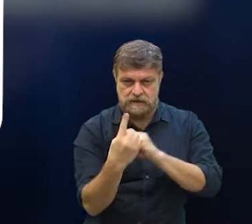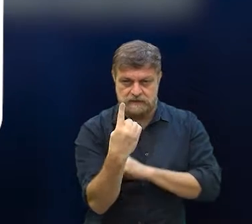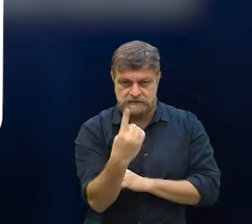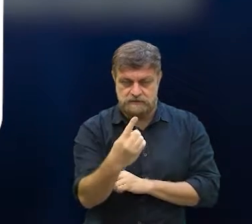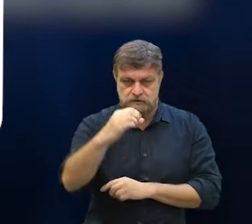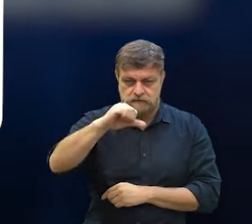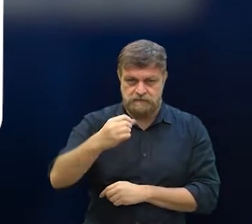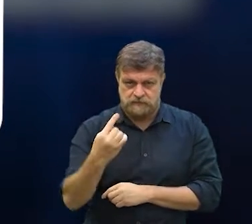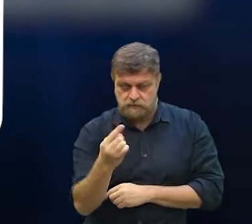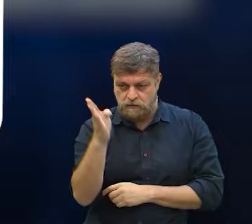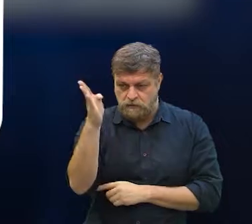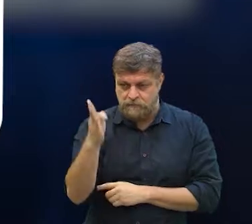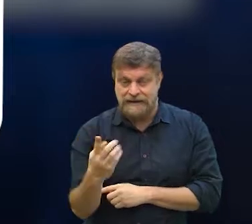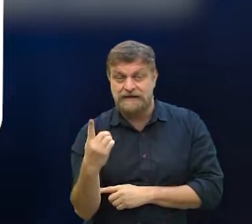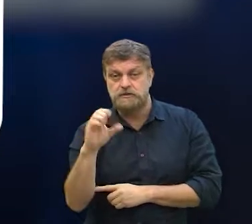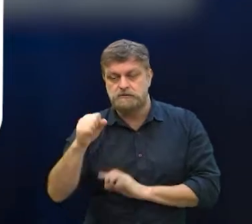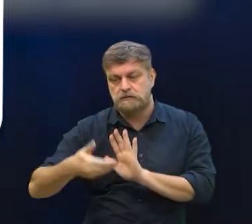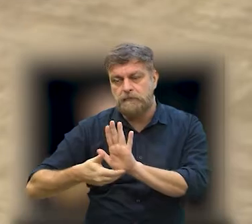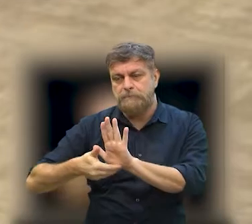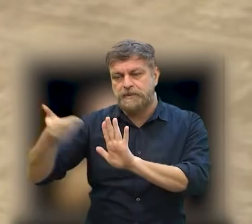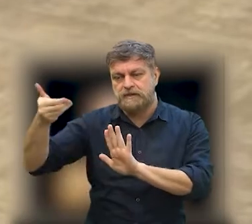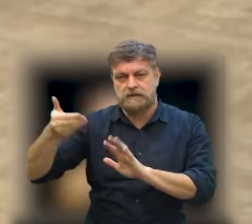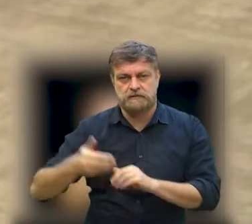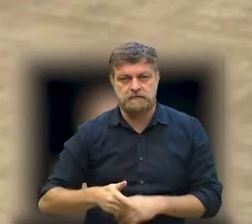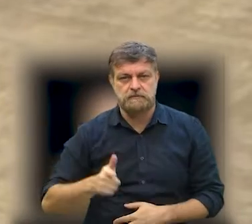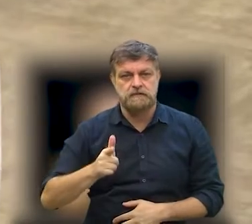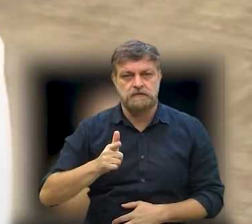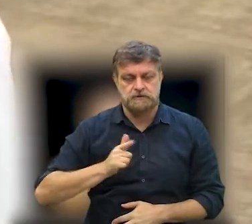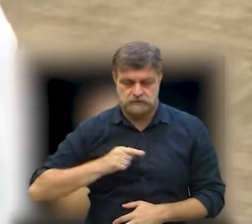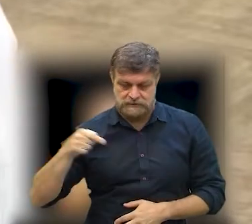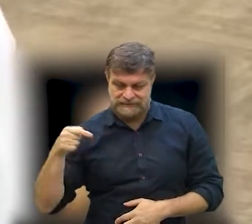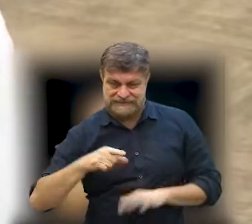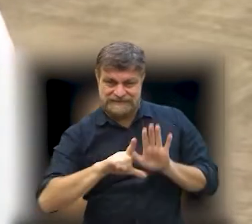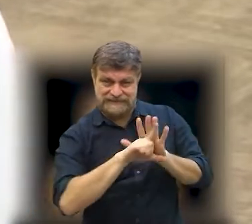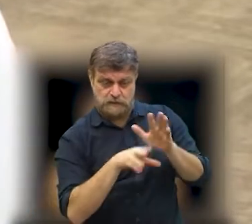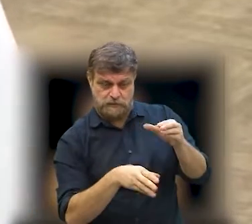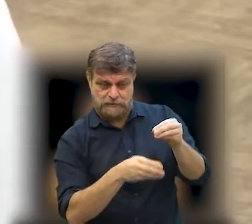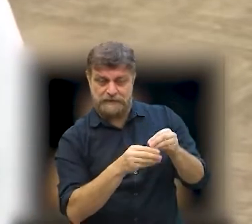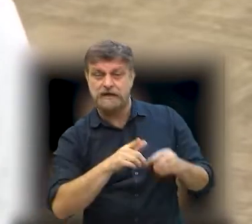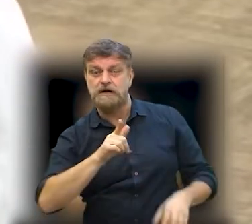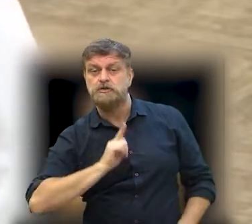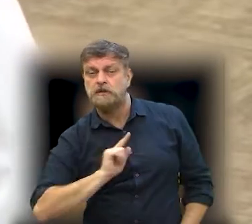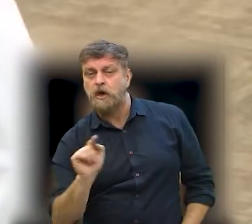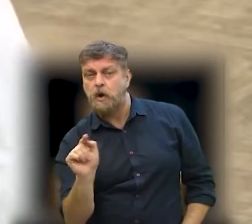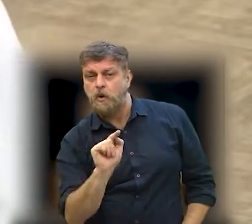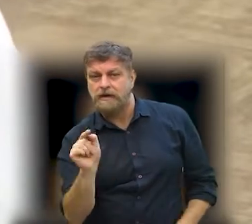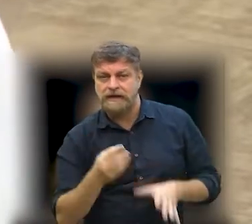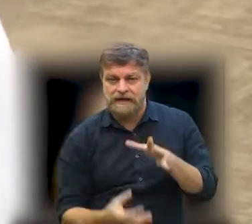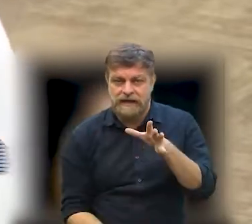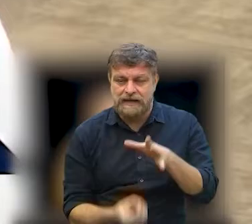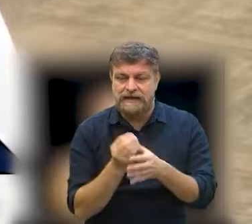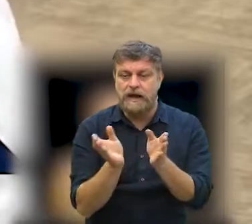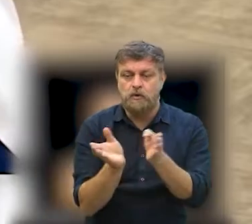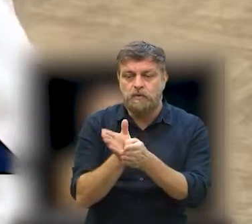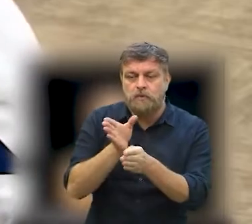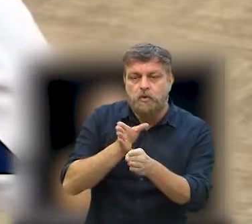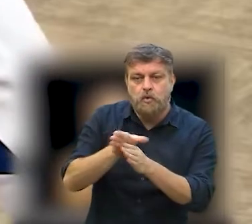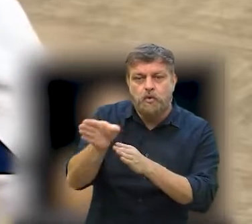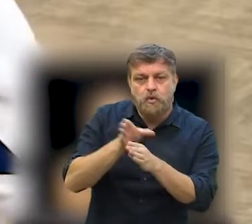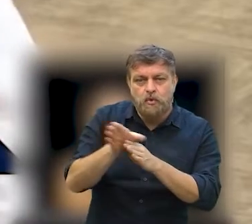Complementar 191 de 2018. Havia nessa lei complementar a criação de mais um